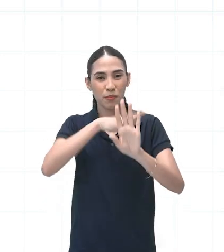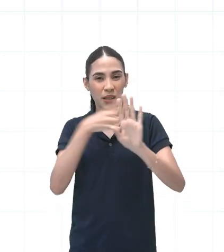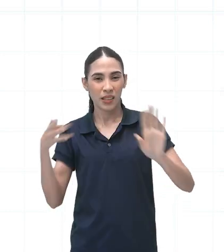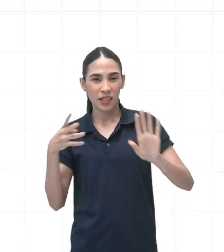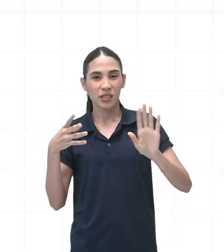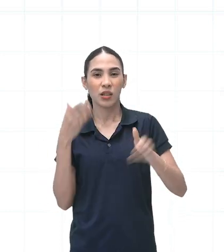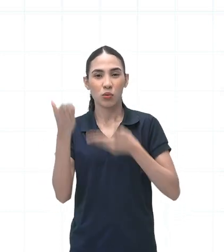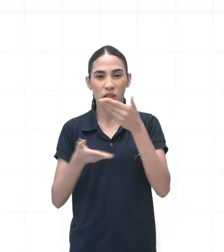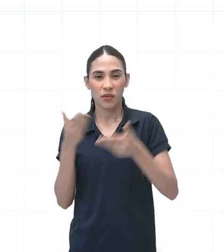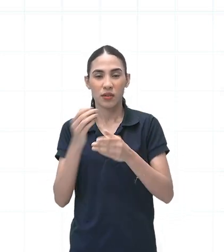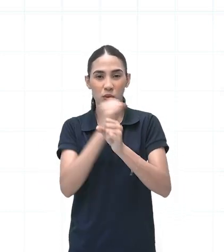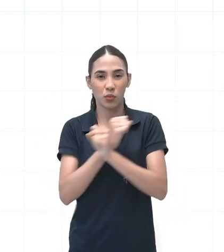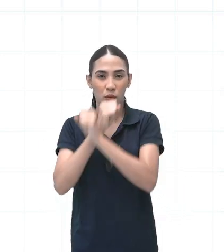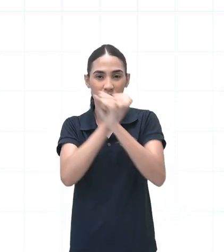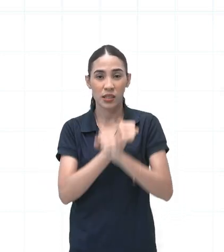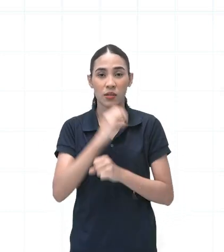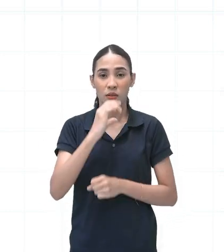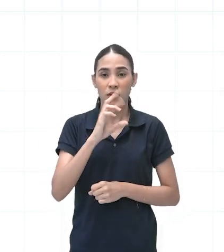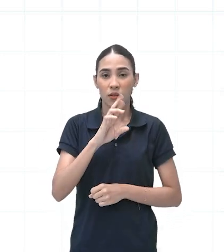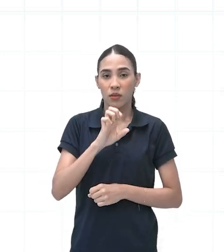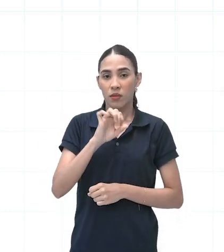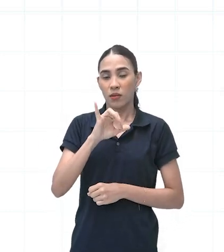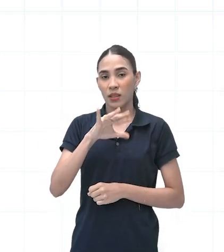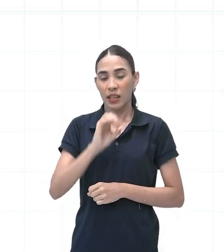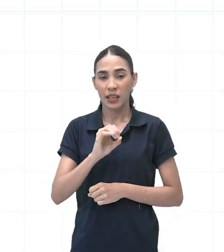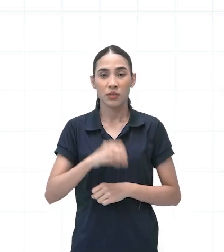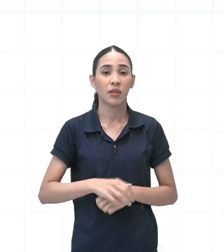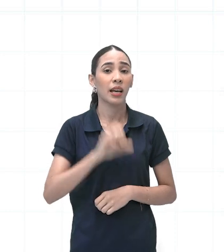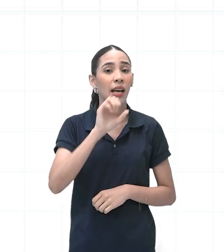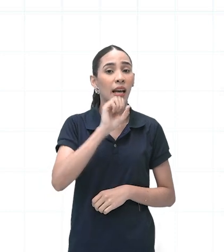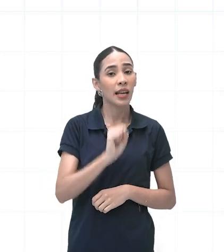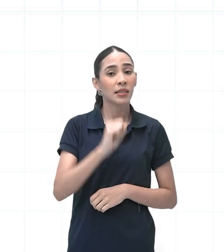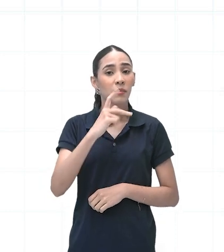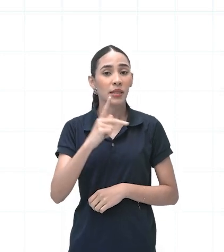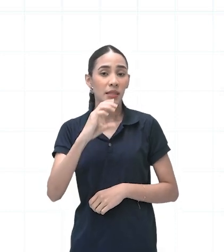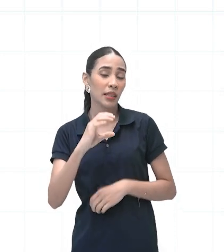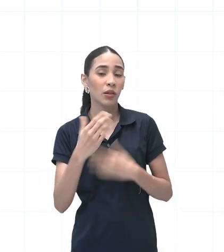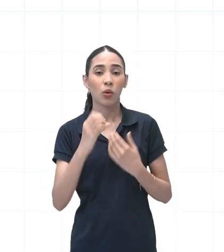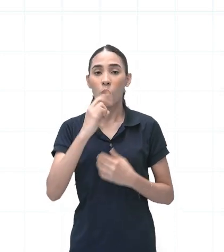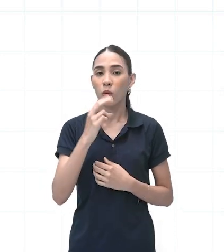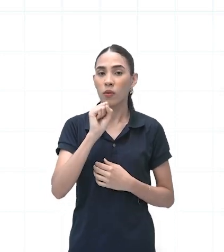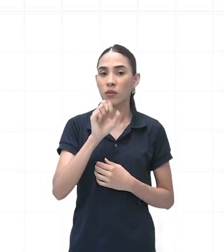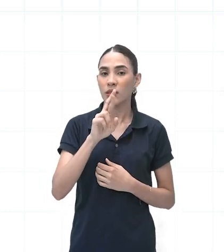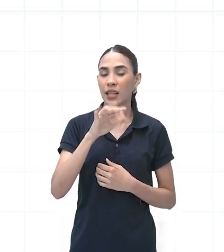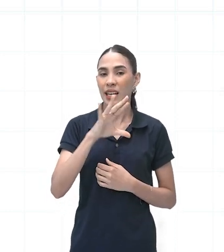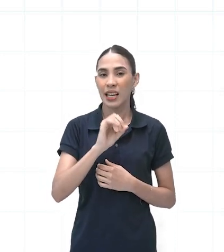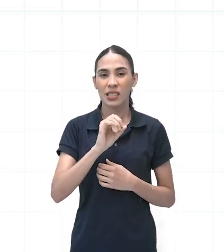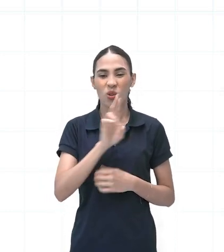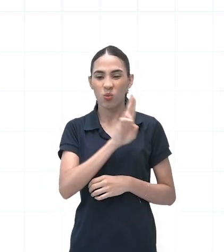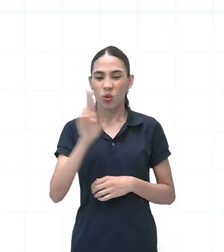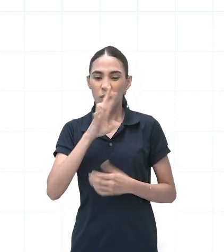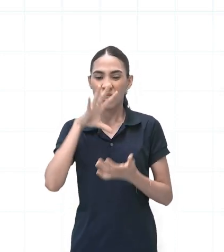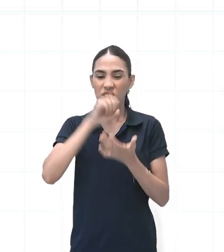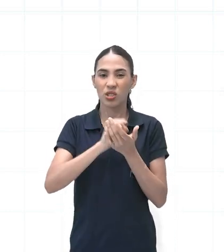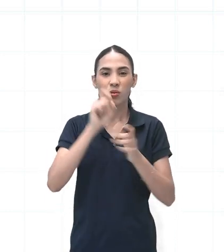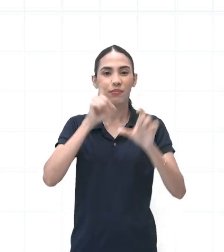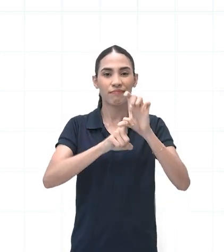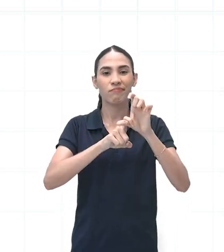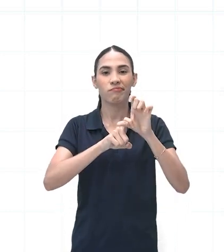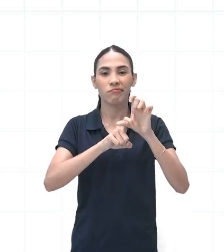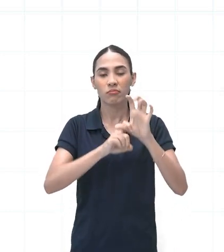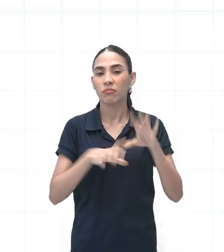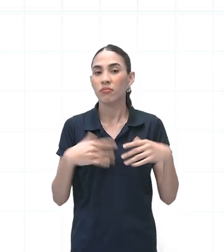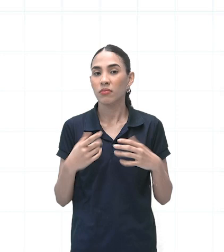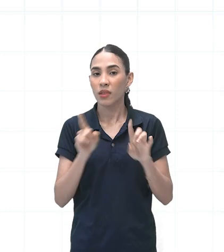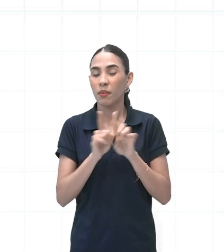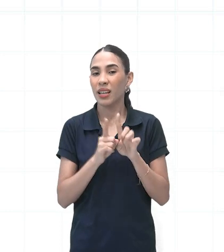do Serviço de Proteção ao Crédito, o SPC, Serasa, por exemplo, em que o nome da pessoa fica registrado lá e